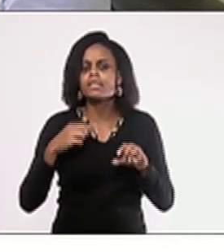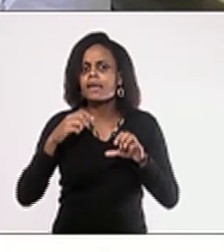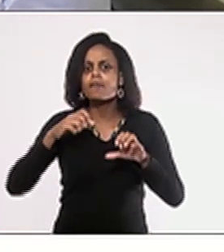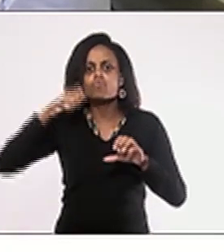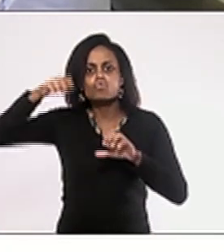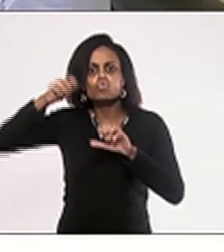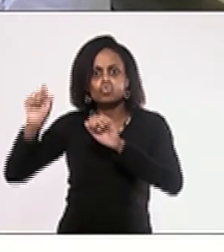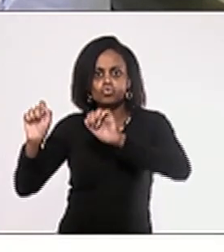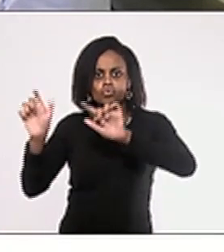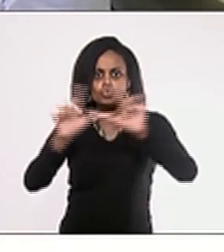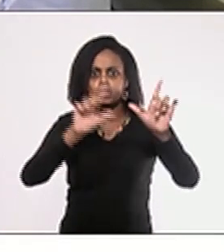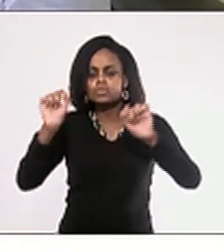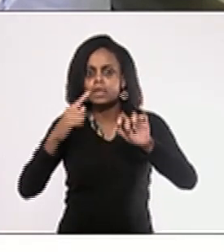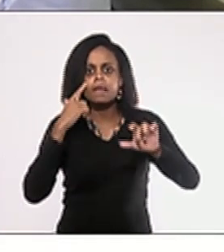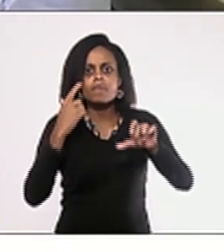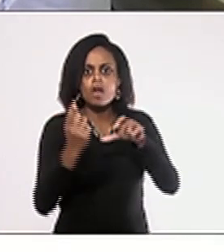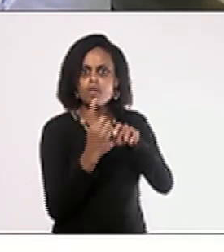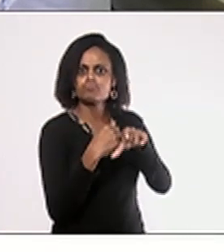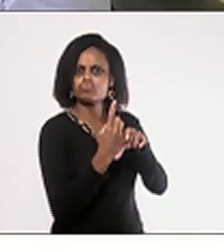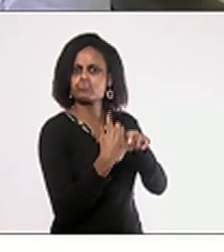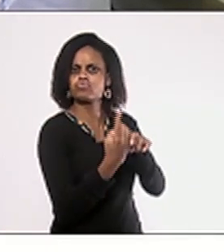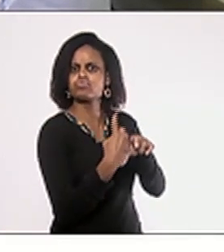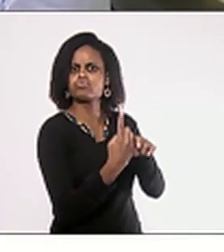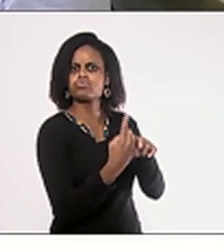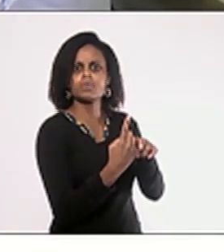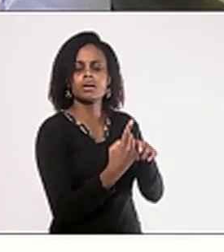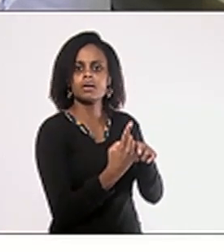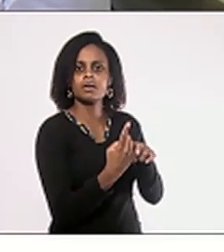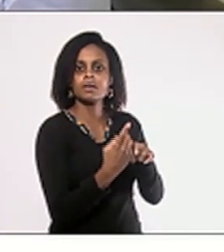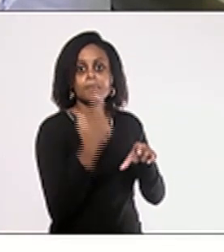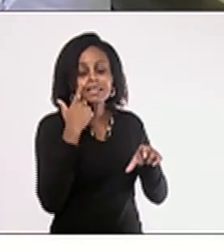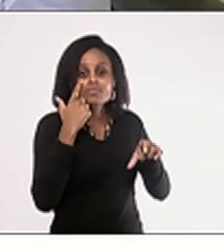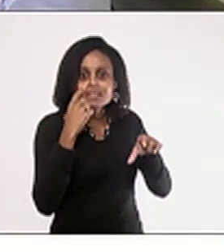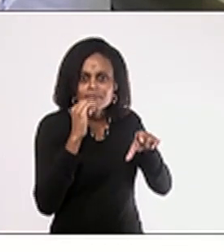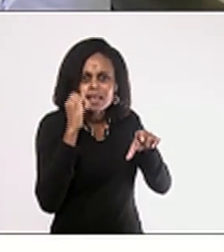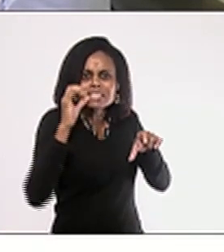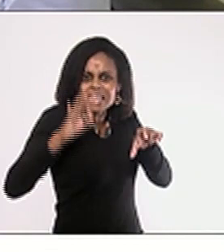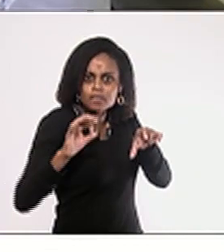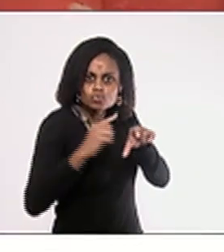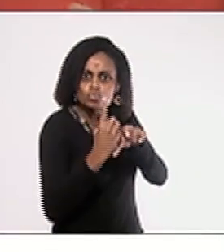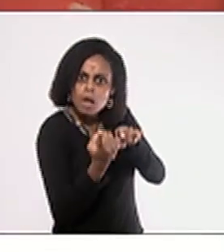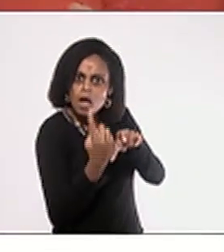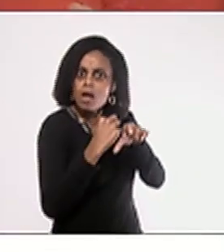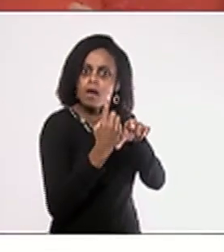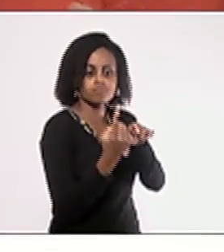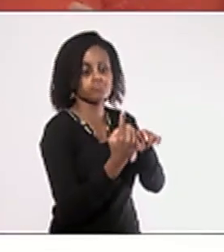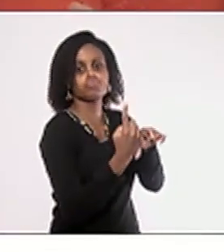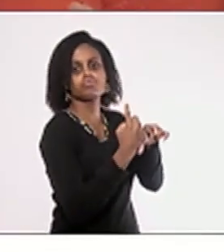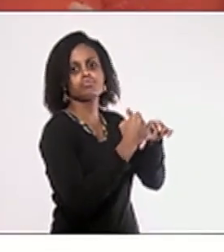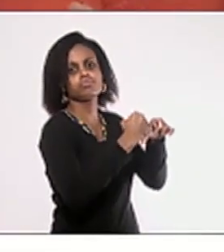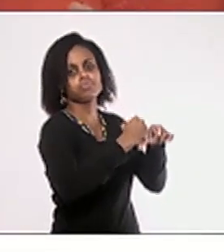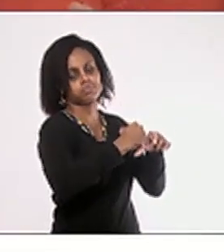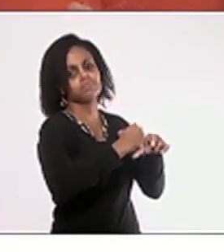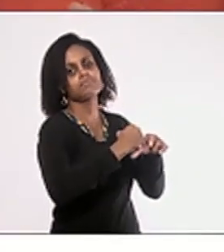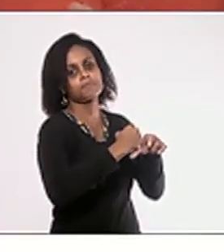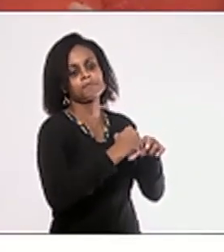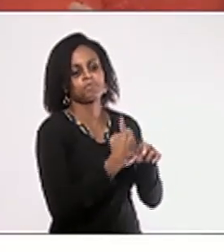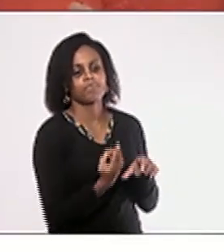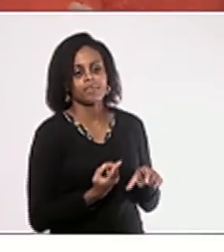meu hidrômetro está girando. Está girando. Mas se observa para qual sentido que o hidrômetro está girando, ele está girando no sentido